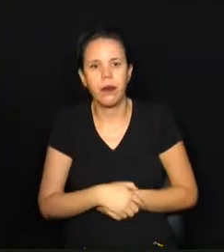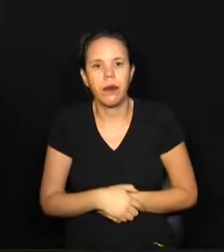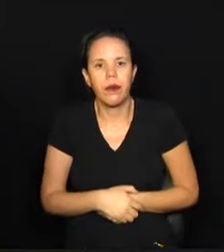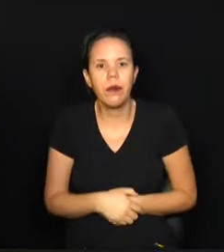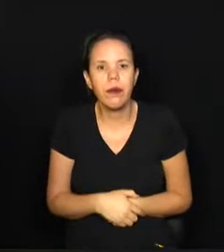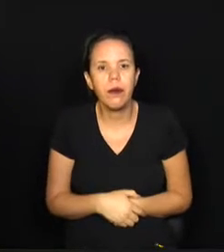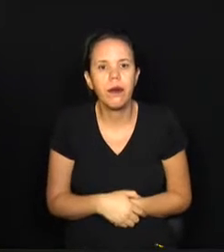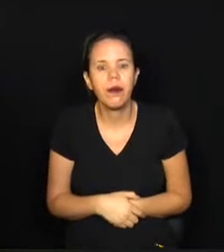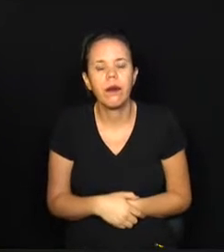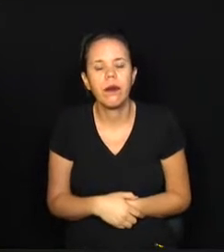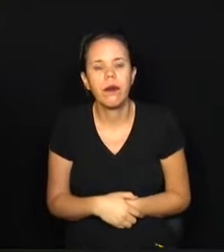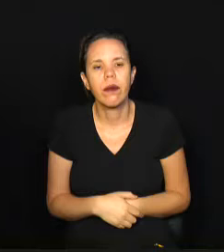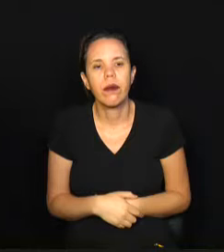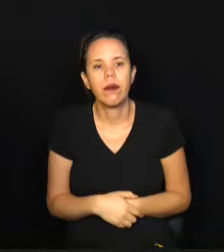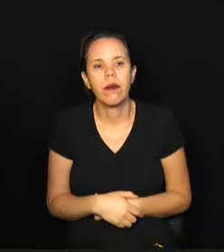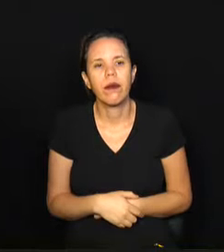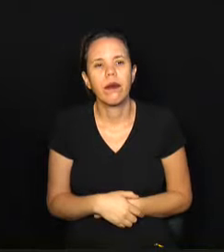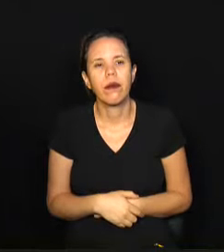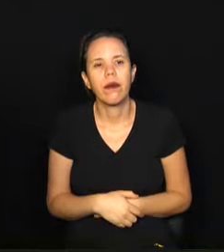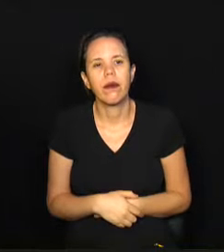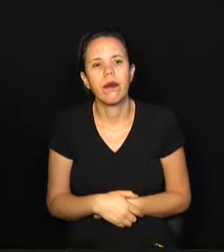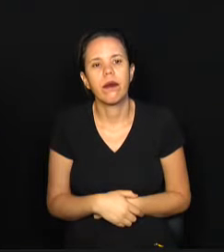Contudo, né,